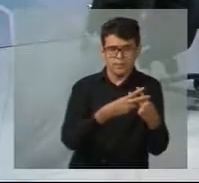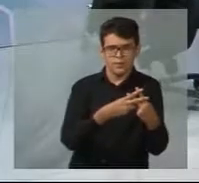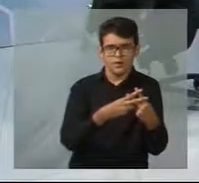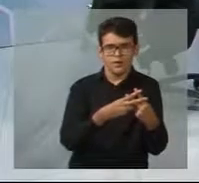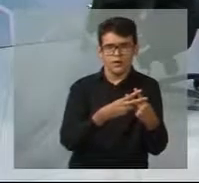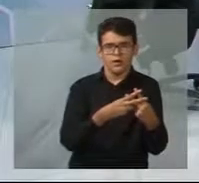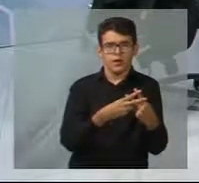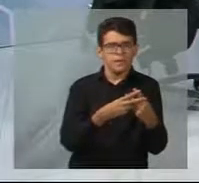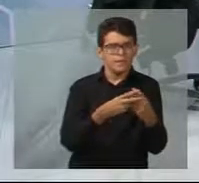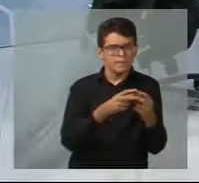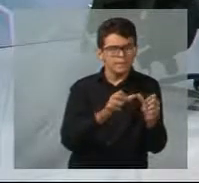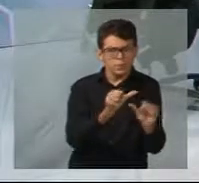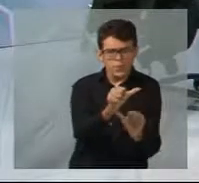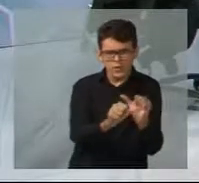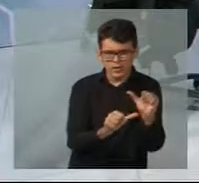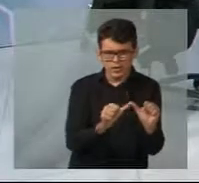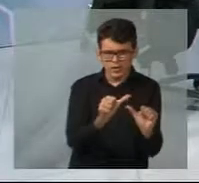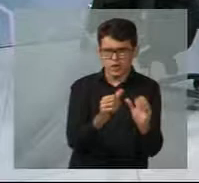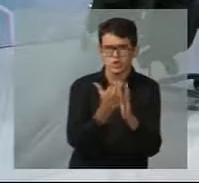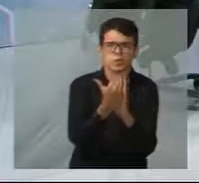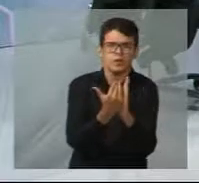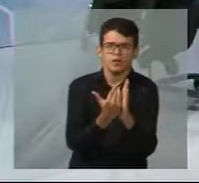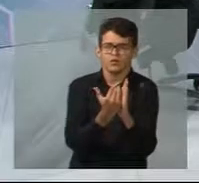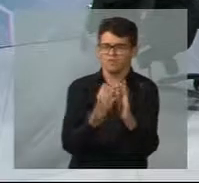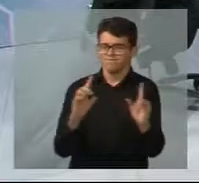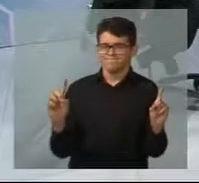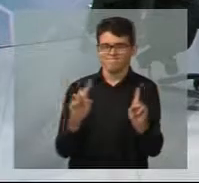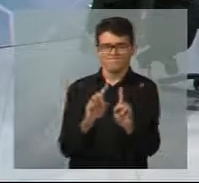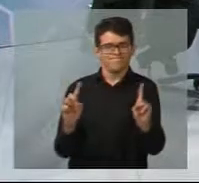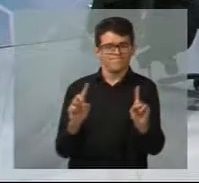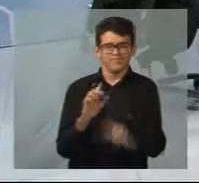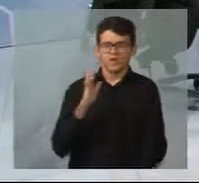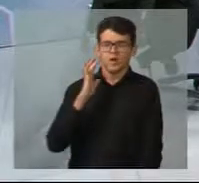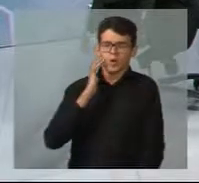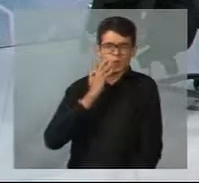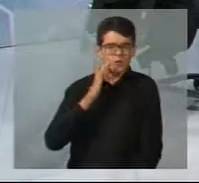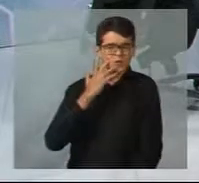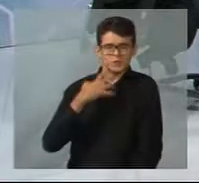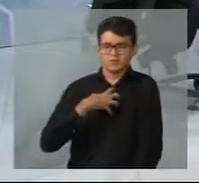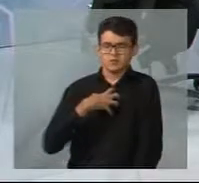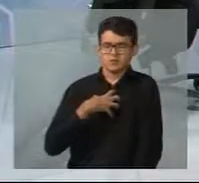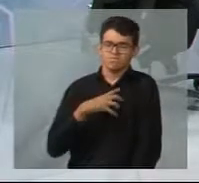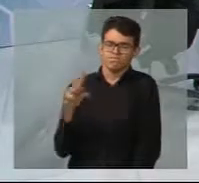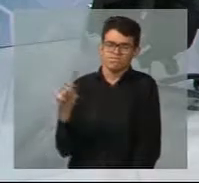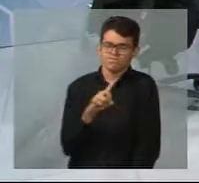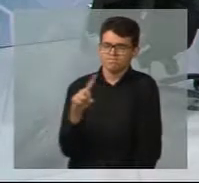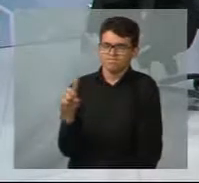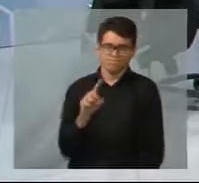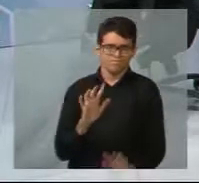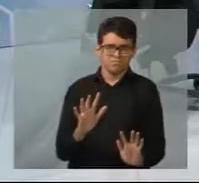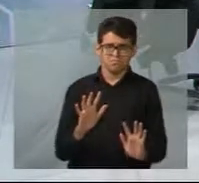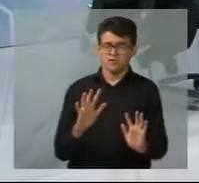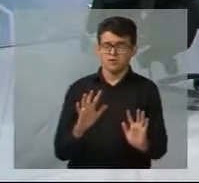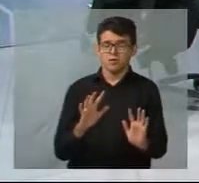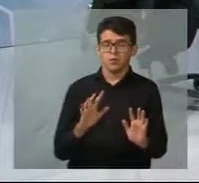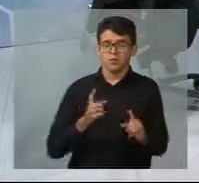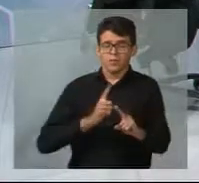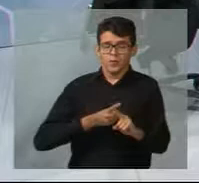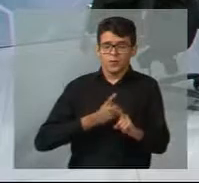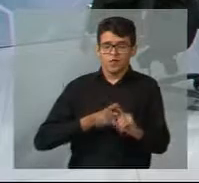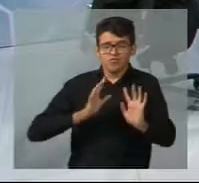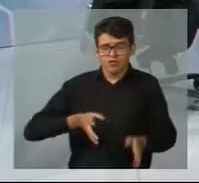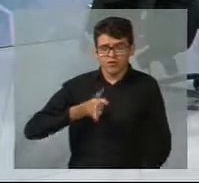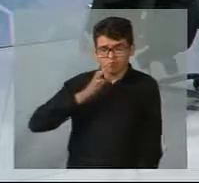agora, até porque os tribunais superiores, STJ e Supremo, não vão